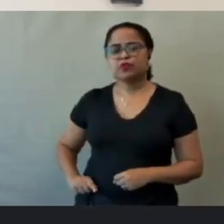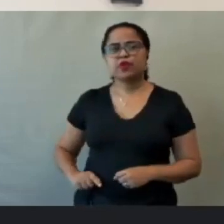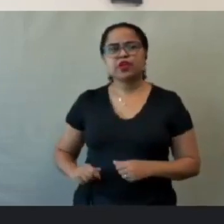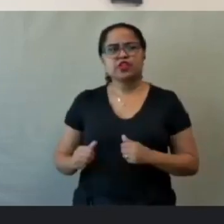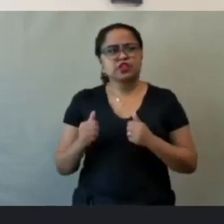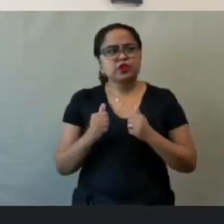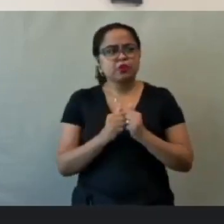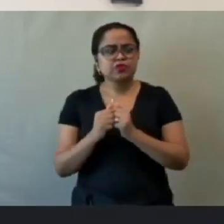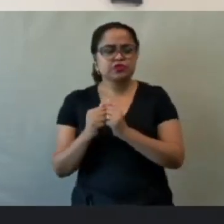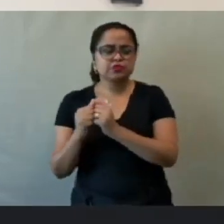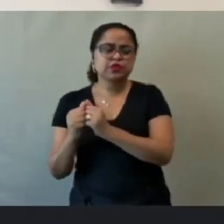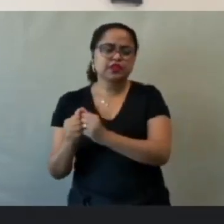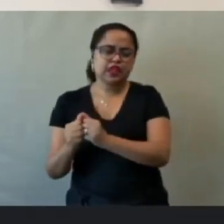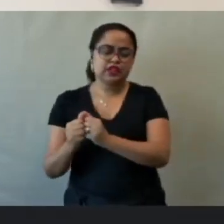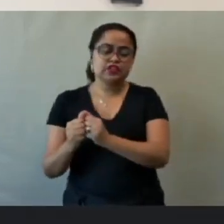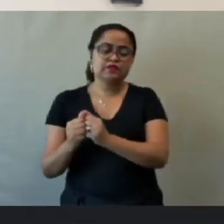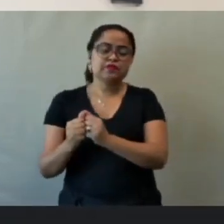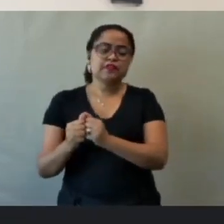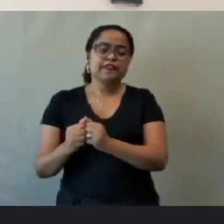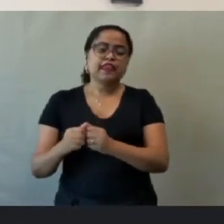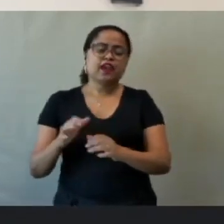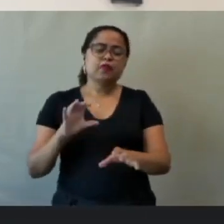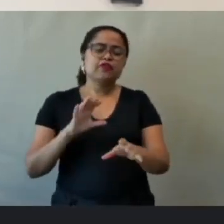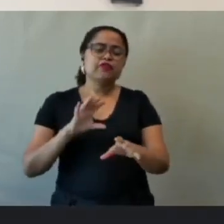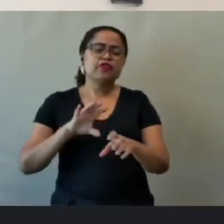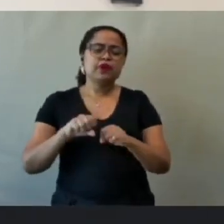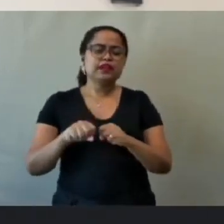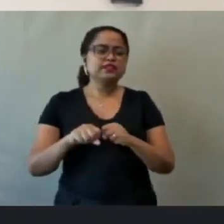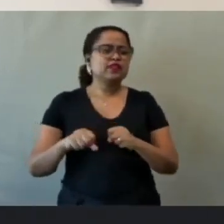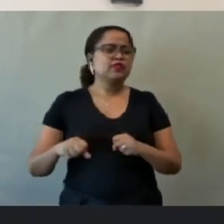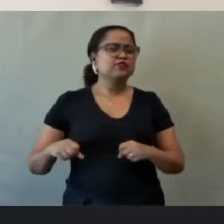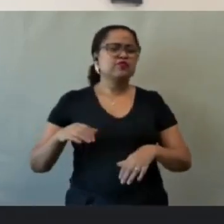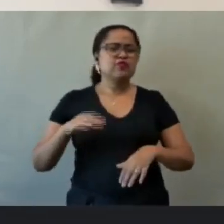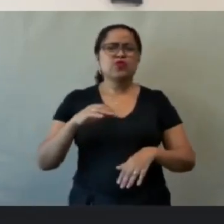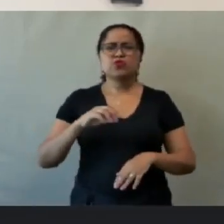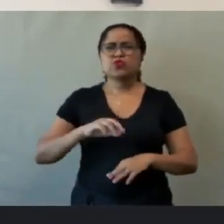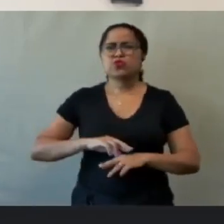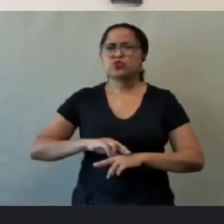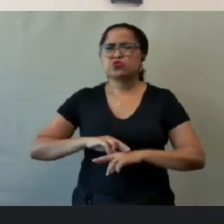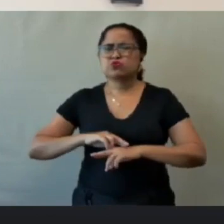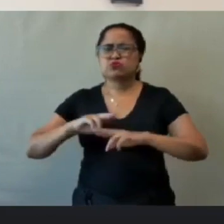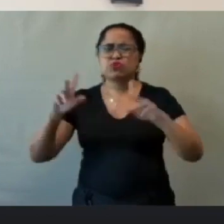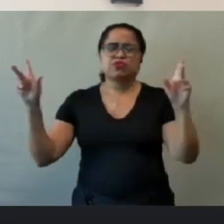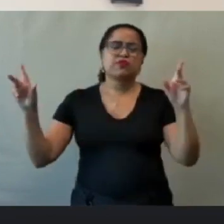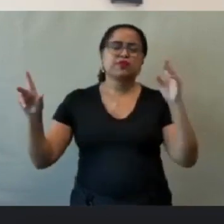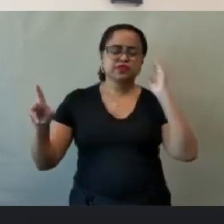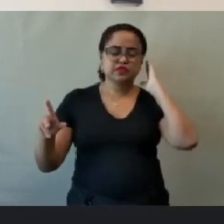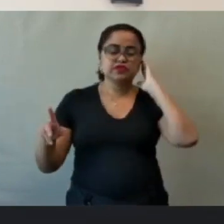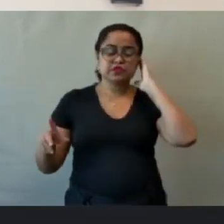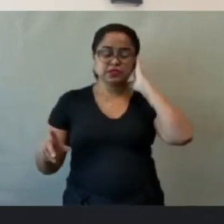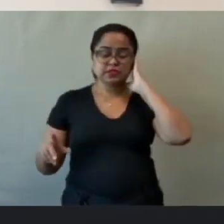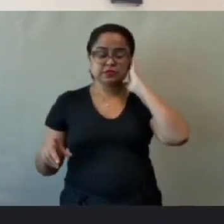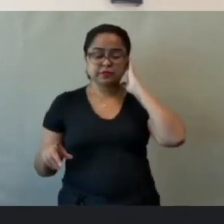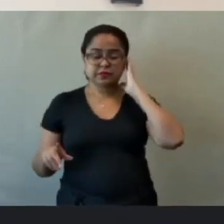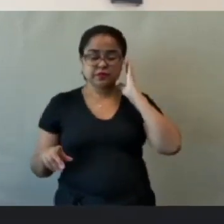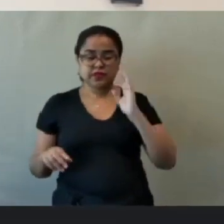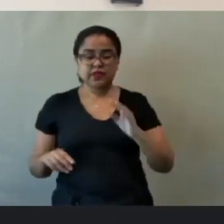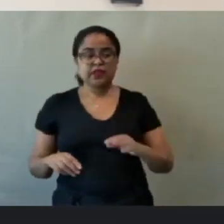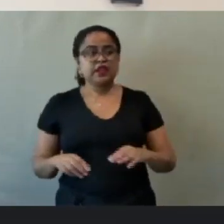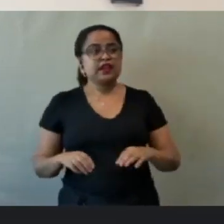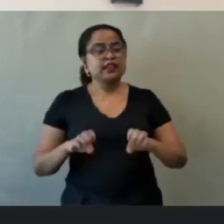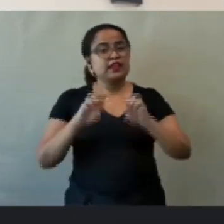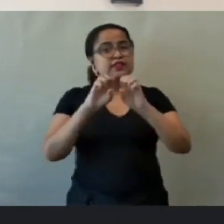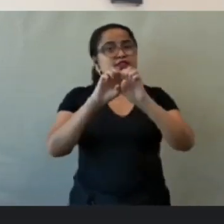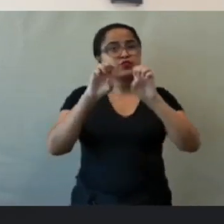uma formação totalmente diferente para vir para o espaço da escola. Para além disso, nós vamos pensar nas estruturas físicas das nossas